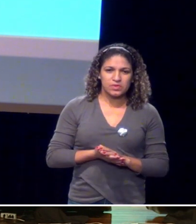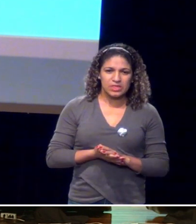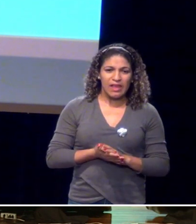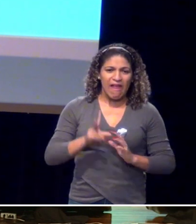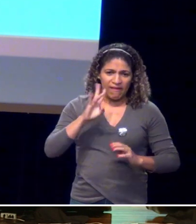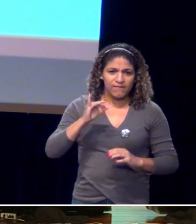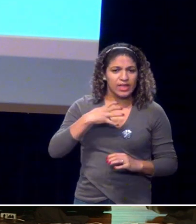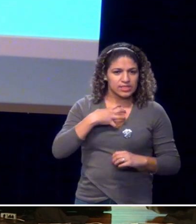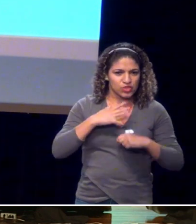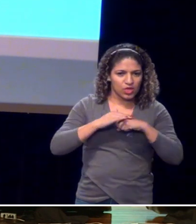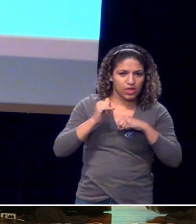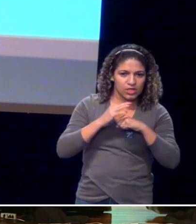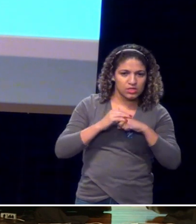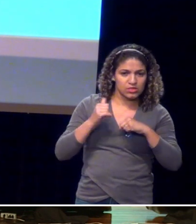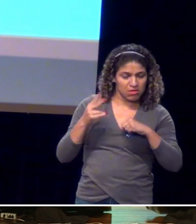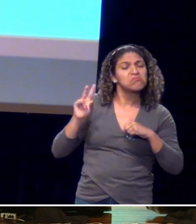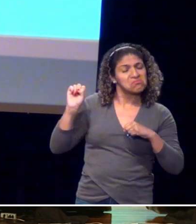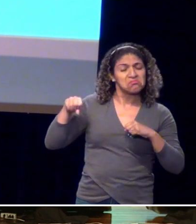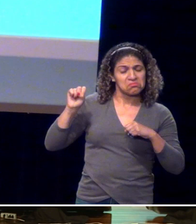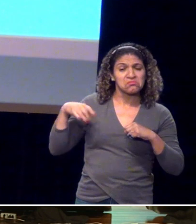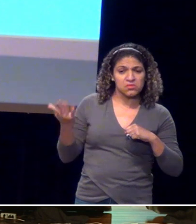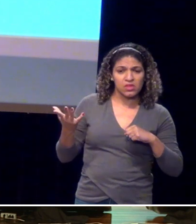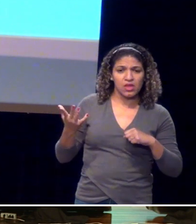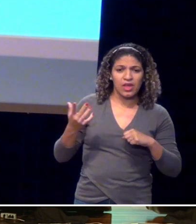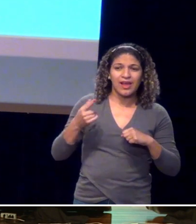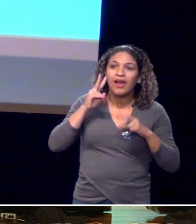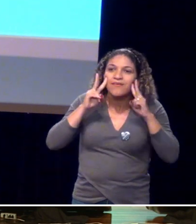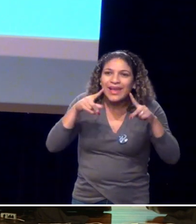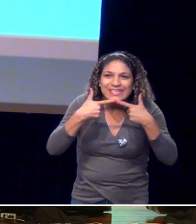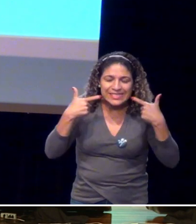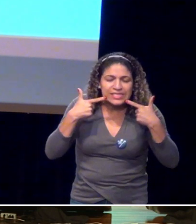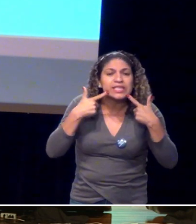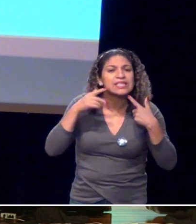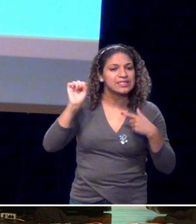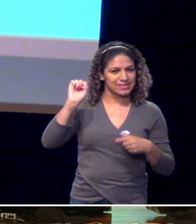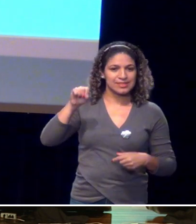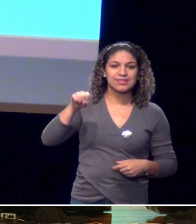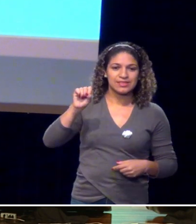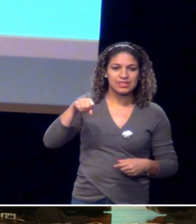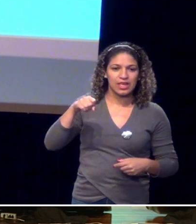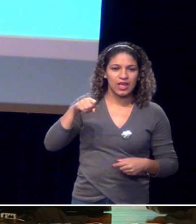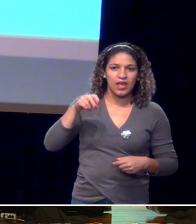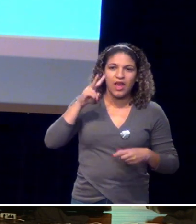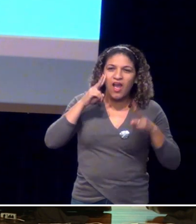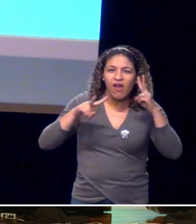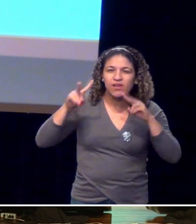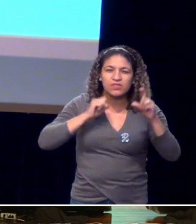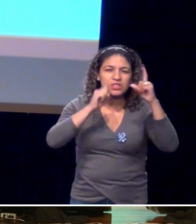vai receber carícias? Vai. Ele vai ver sorrisos? Vai. Ele vai